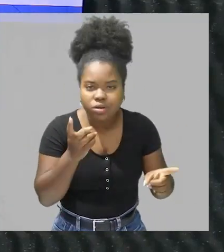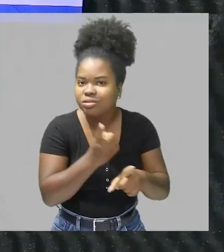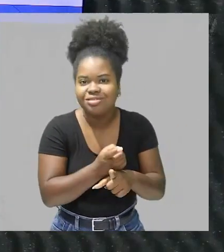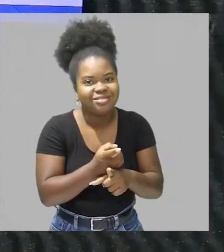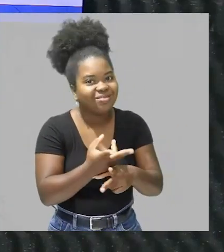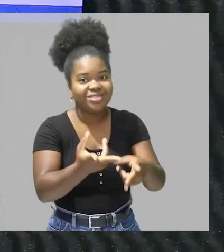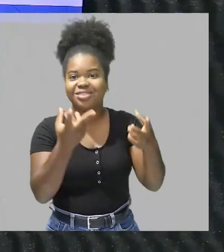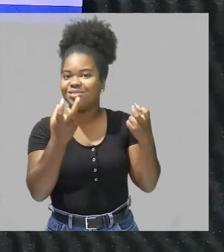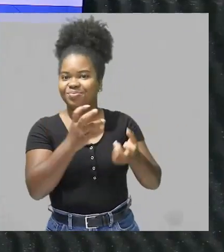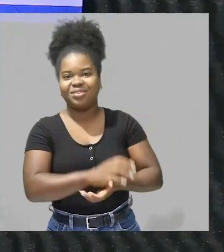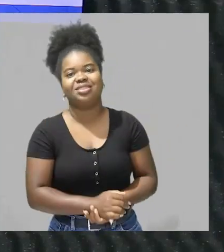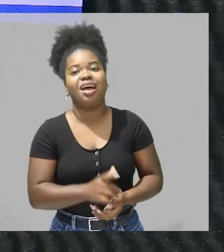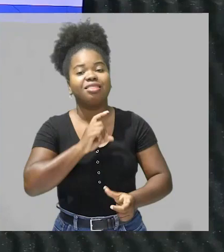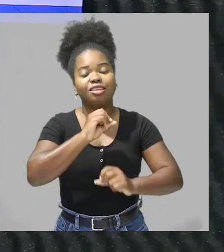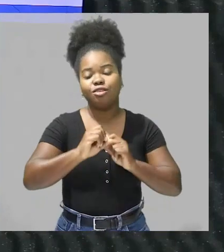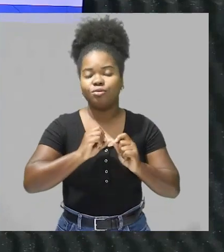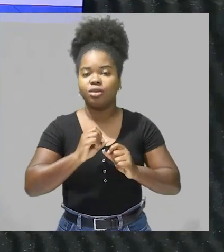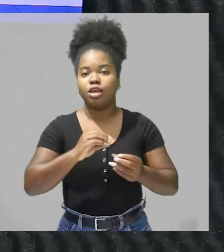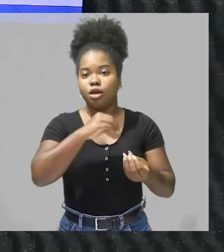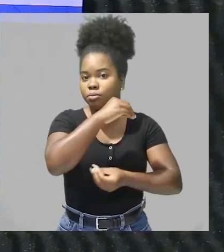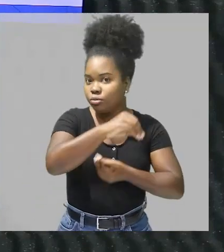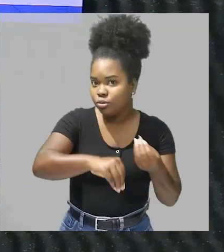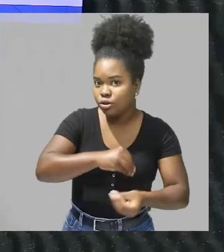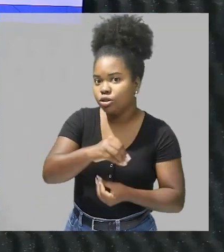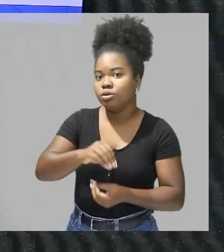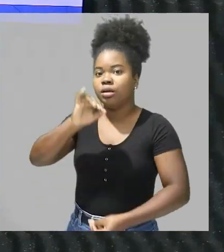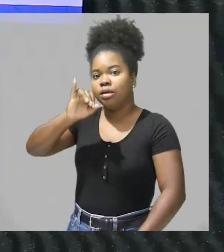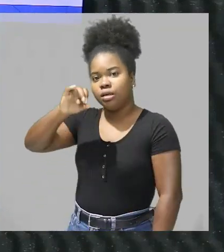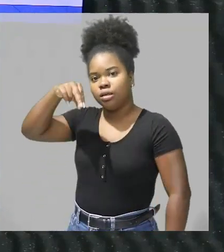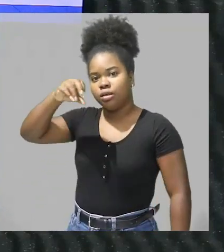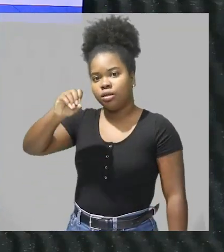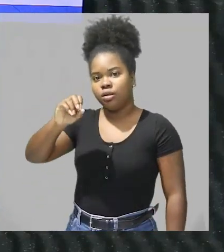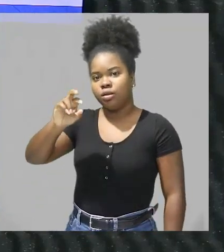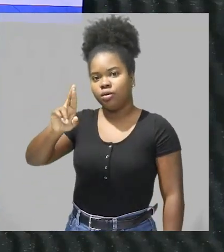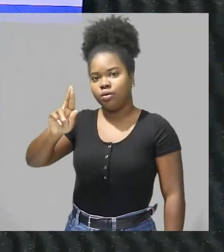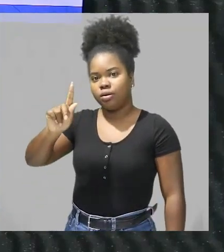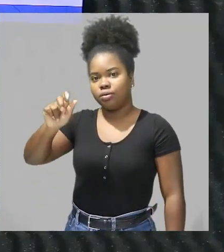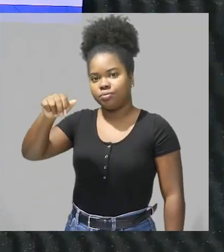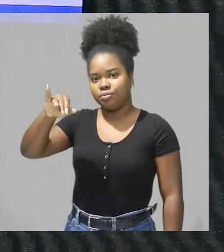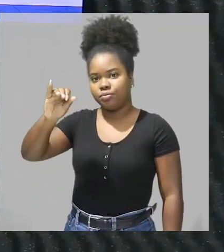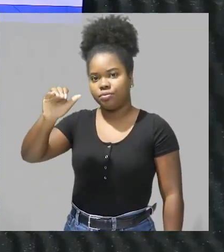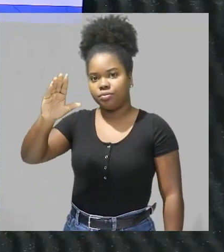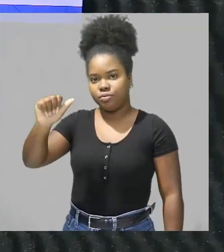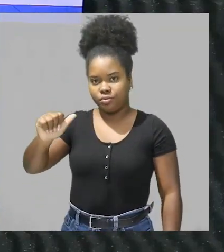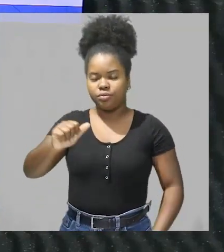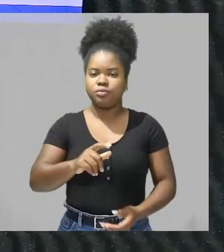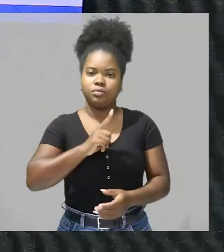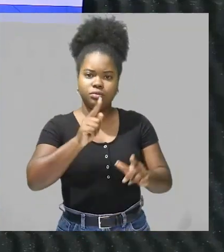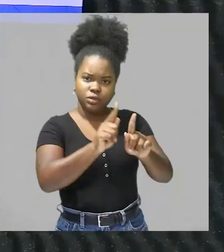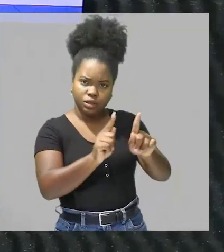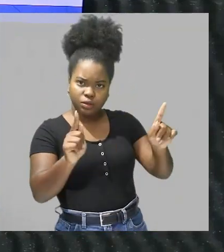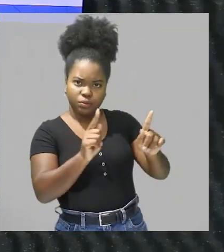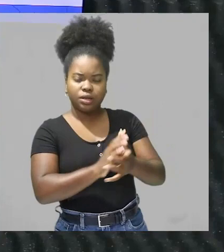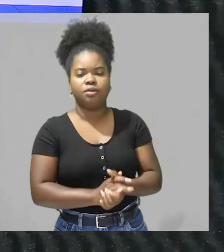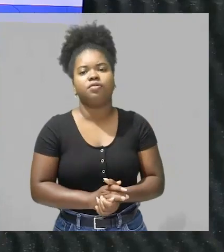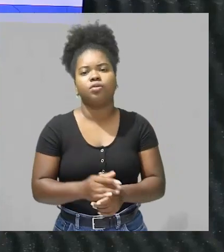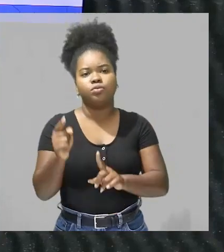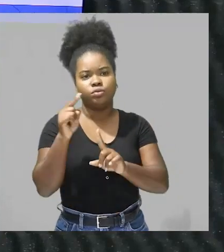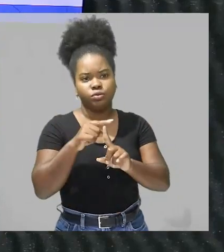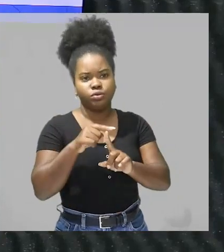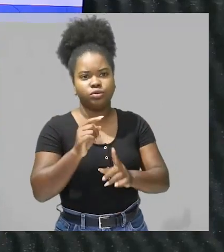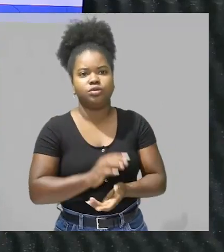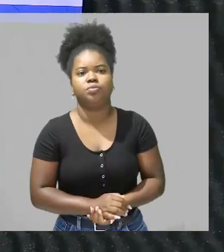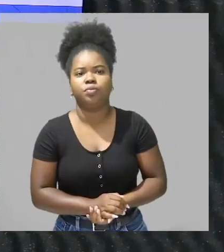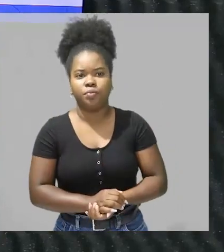inorgânicas no relato acima identifica-se um sistema do tipo então eu vou ter que ó